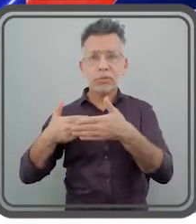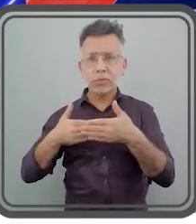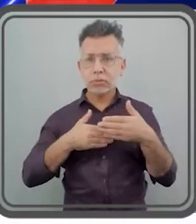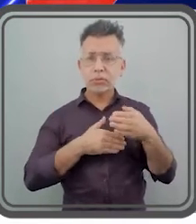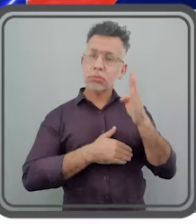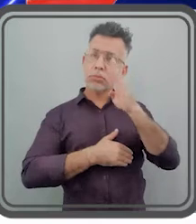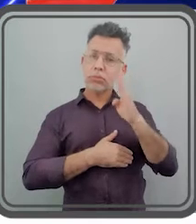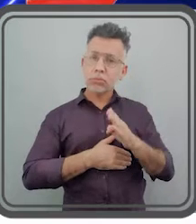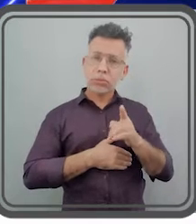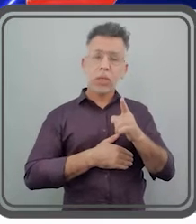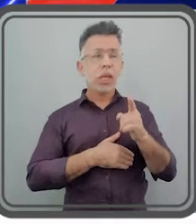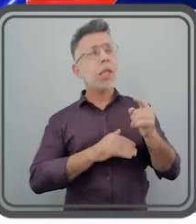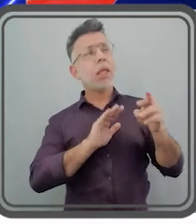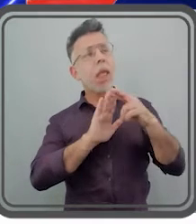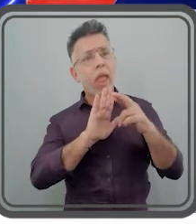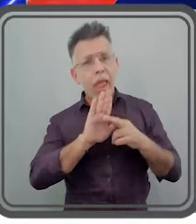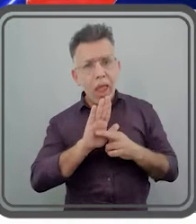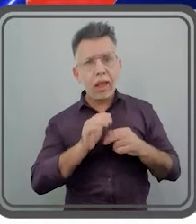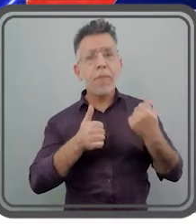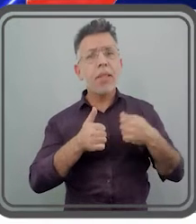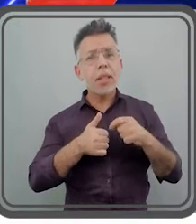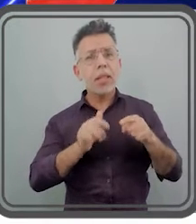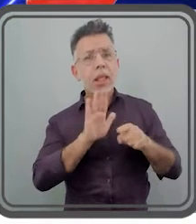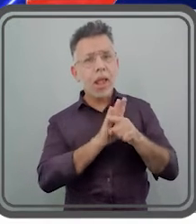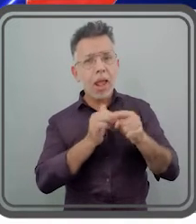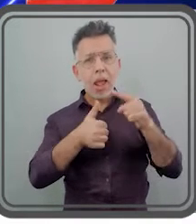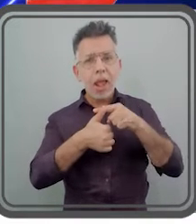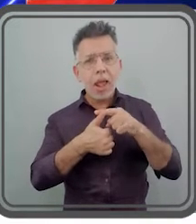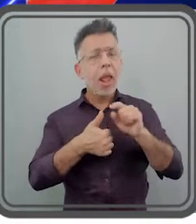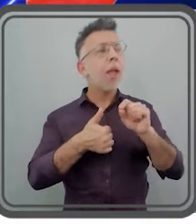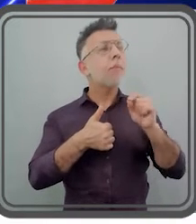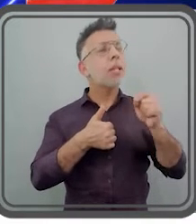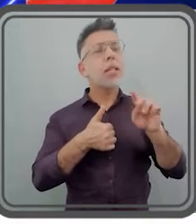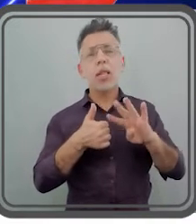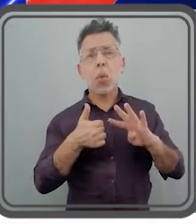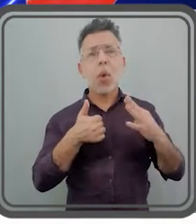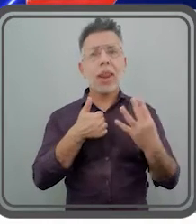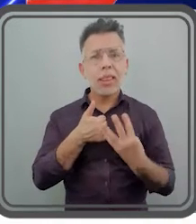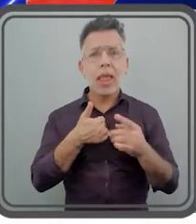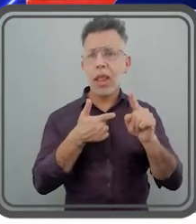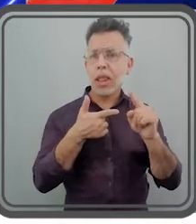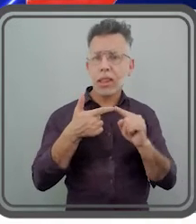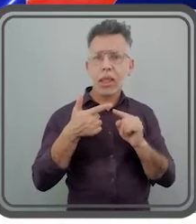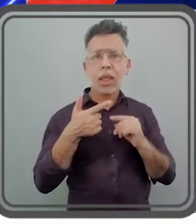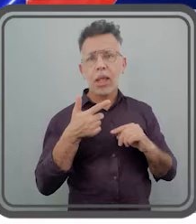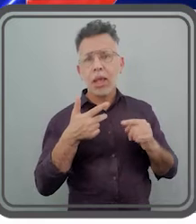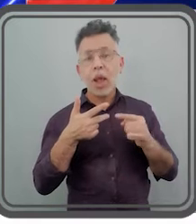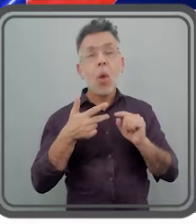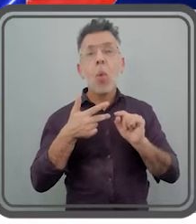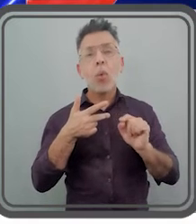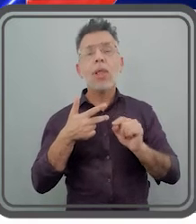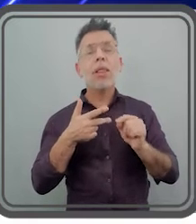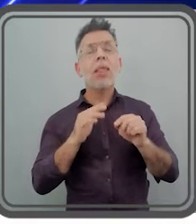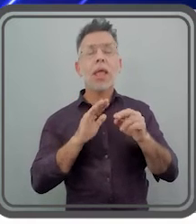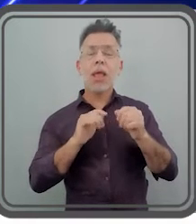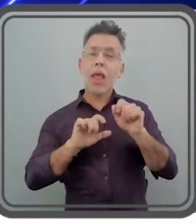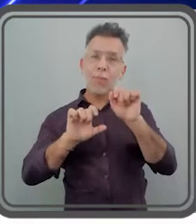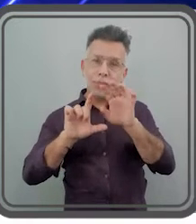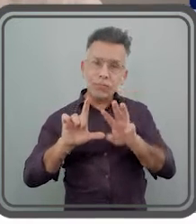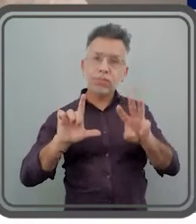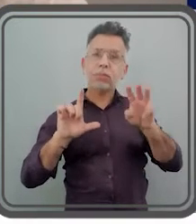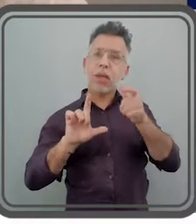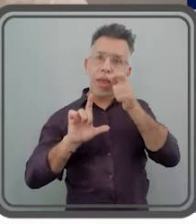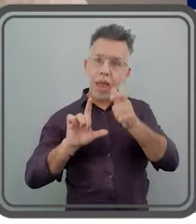ter para viajar para um país distante PR e processo de quarentena quando chegar no período Então até uma página tem